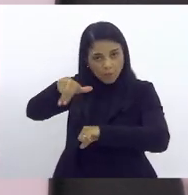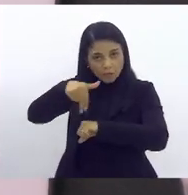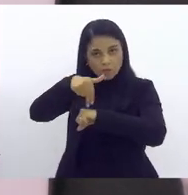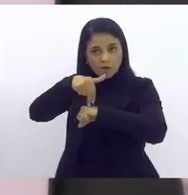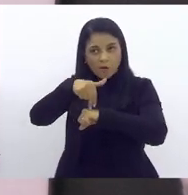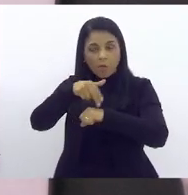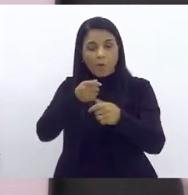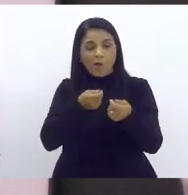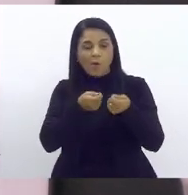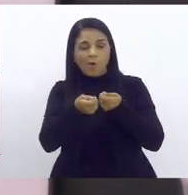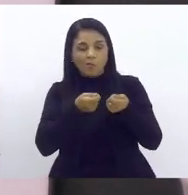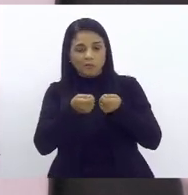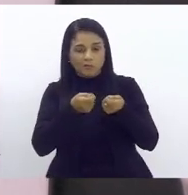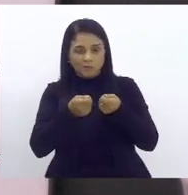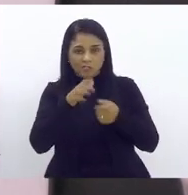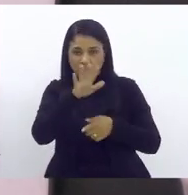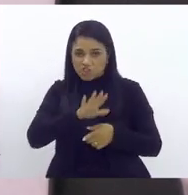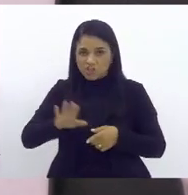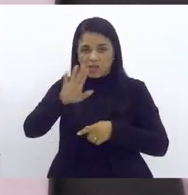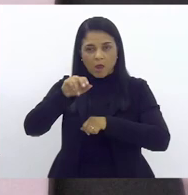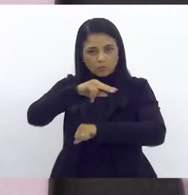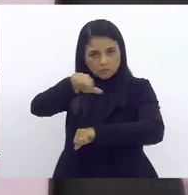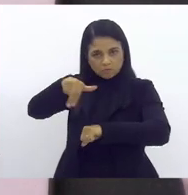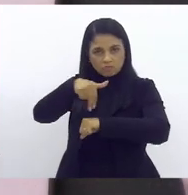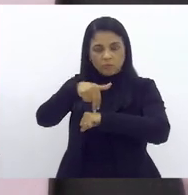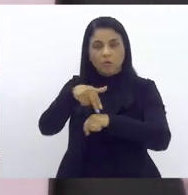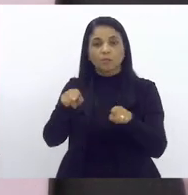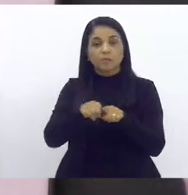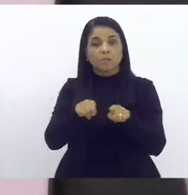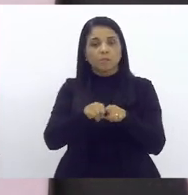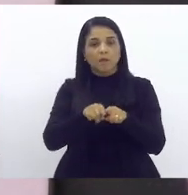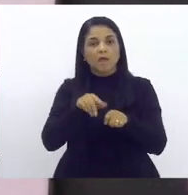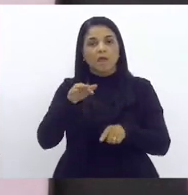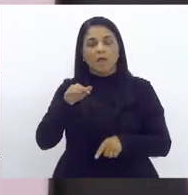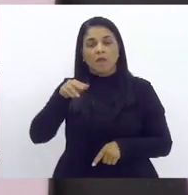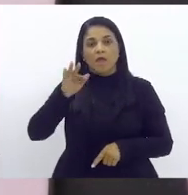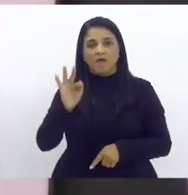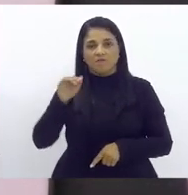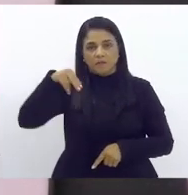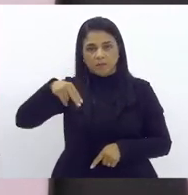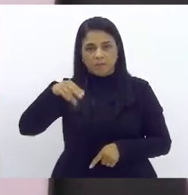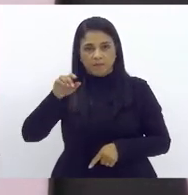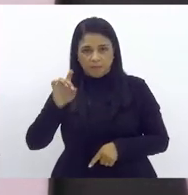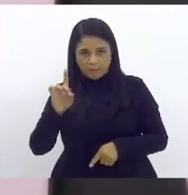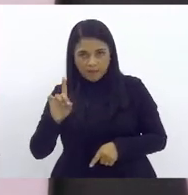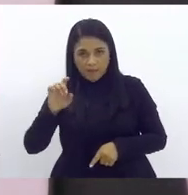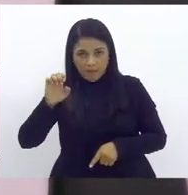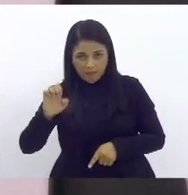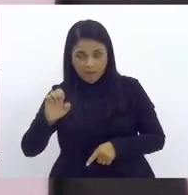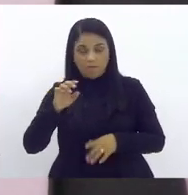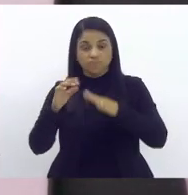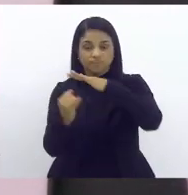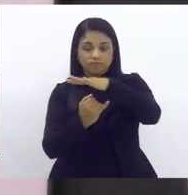a Controladoria Geral da União e também para a FNDE, que são os órgãos que são